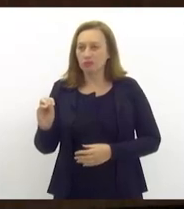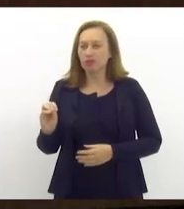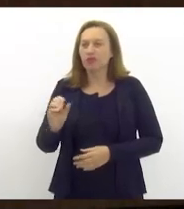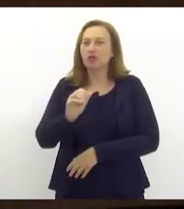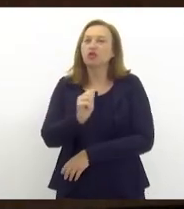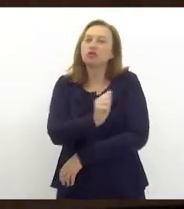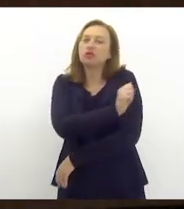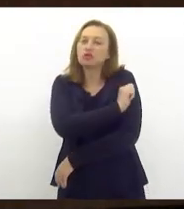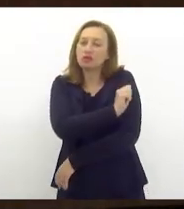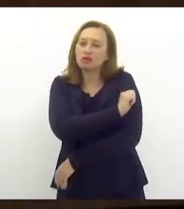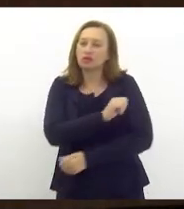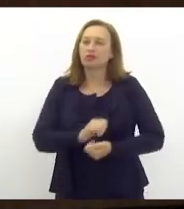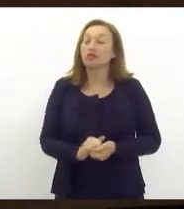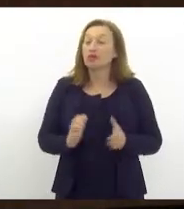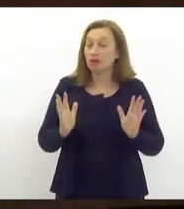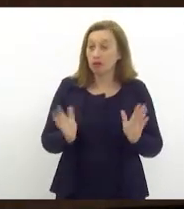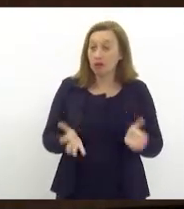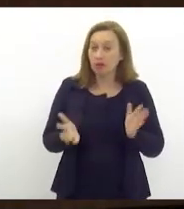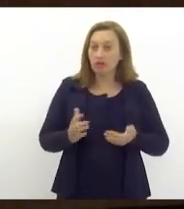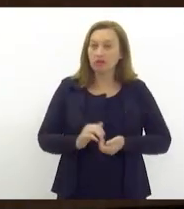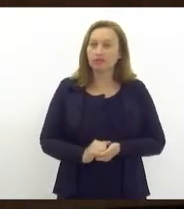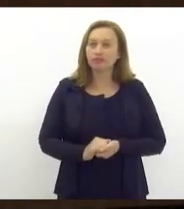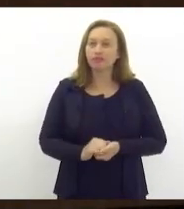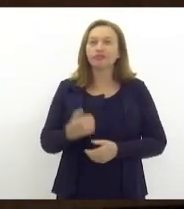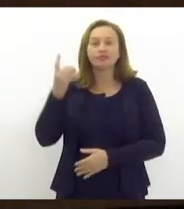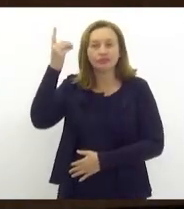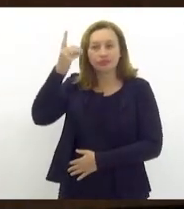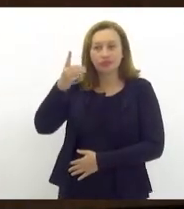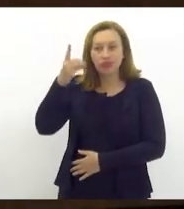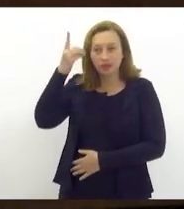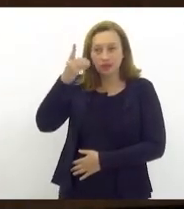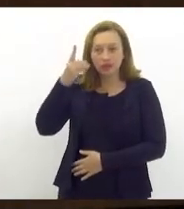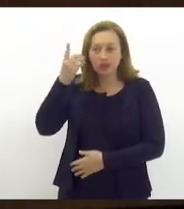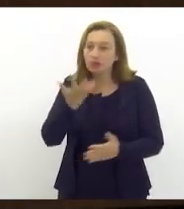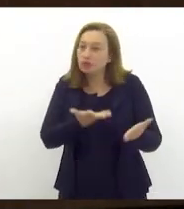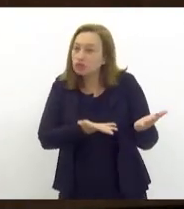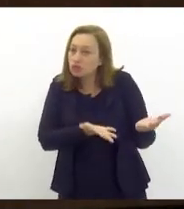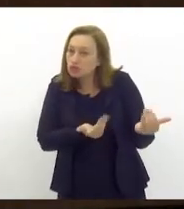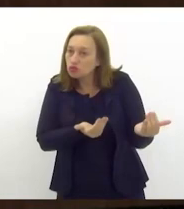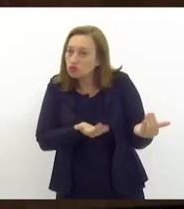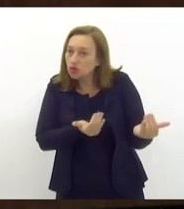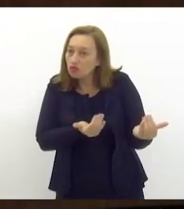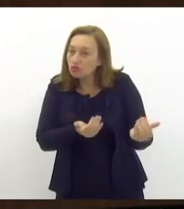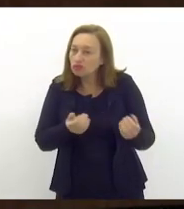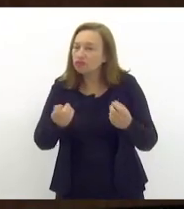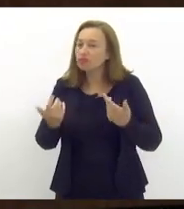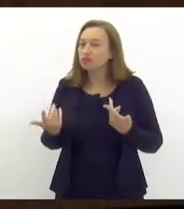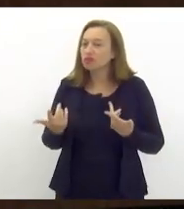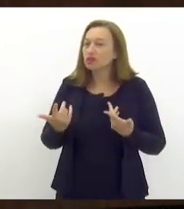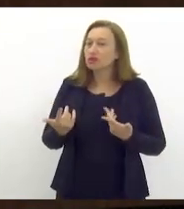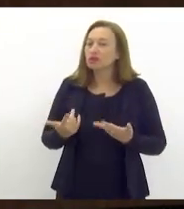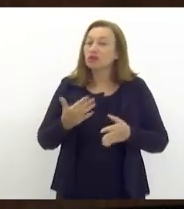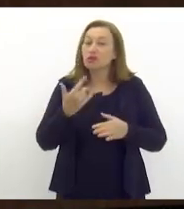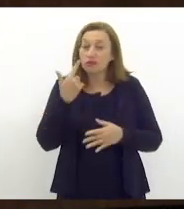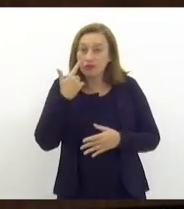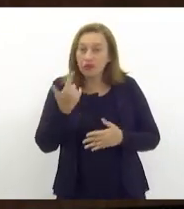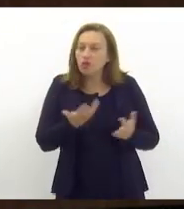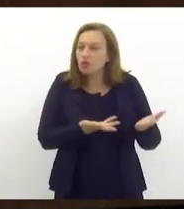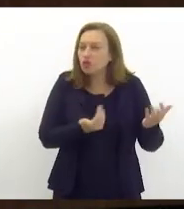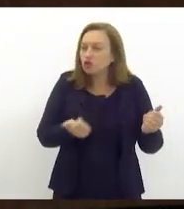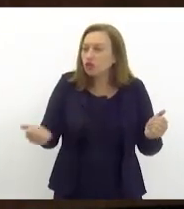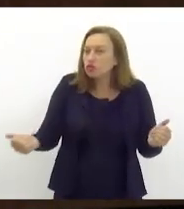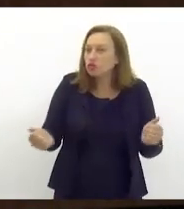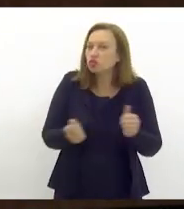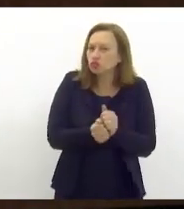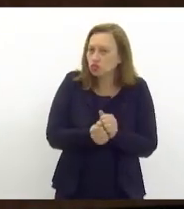de Juventude, e é agora um deputado juvenil. Esperamos que a juventude possa estar participando, se construindo, e quem